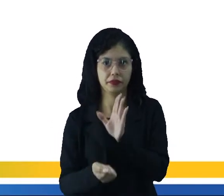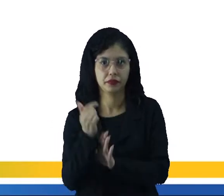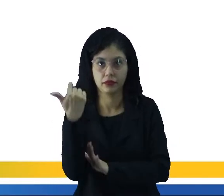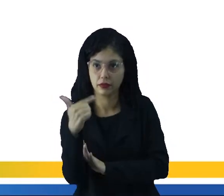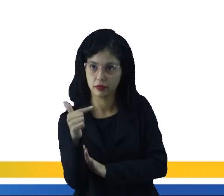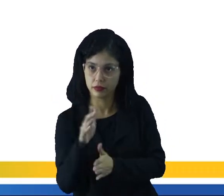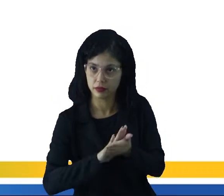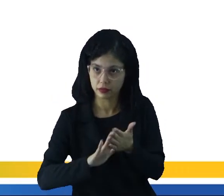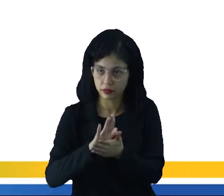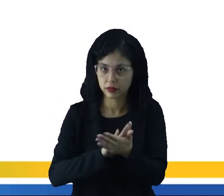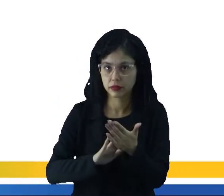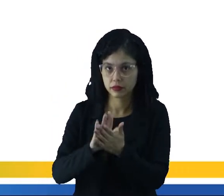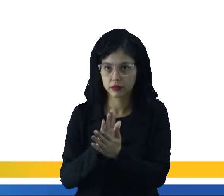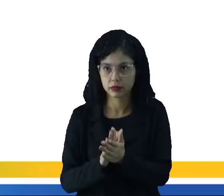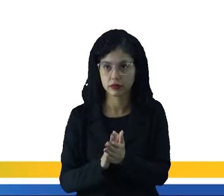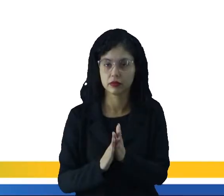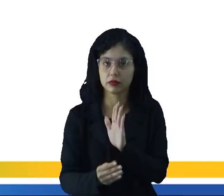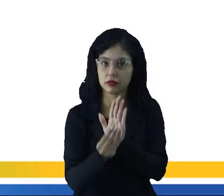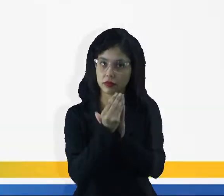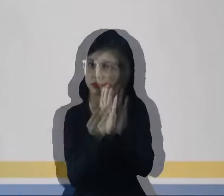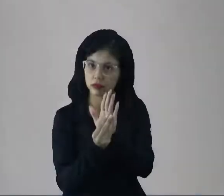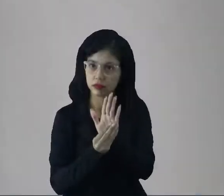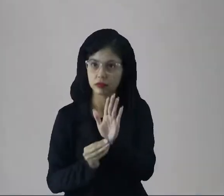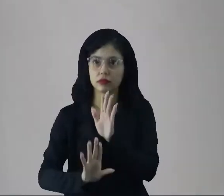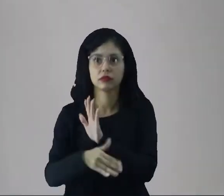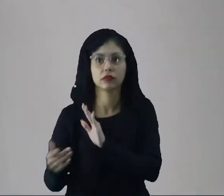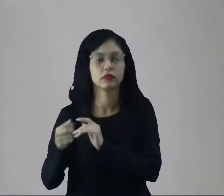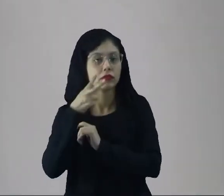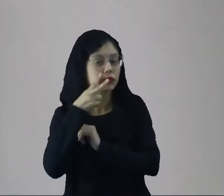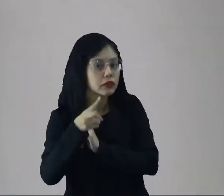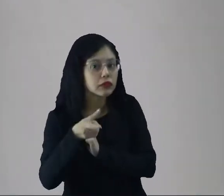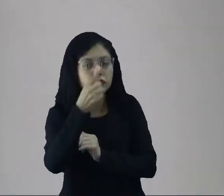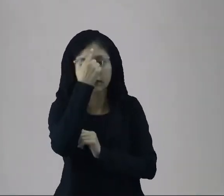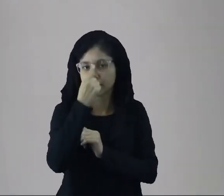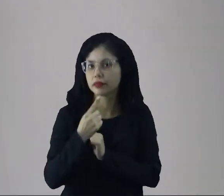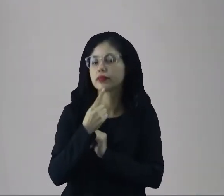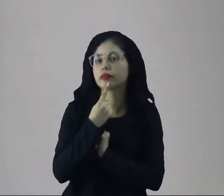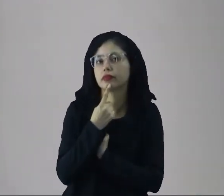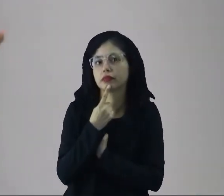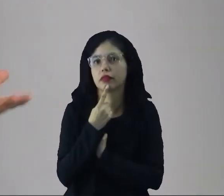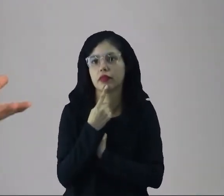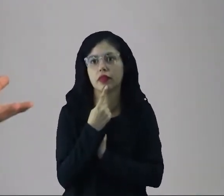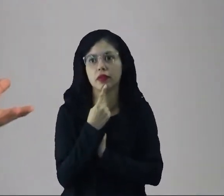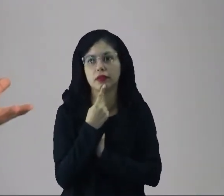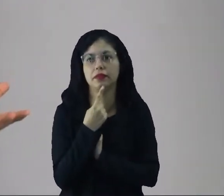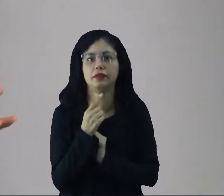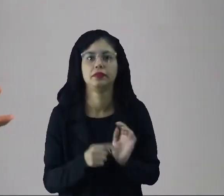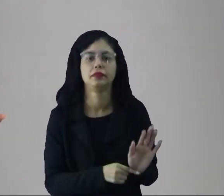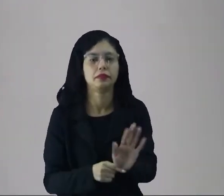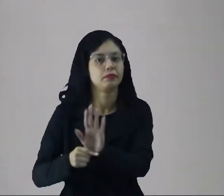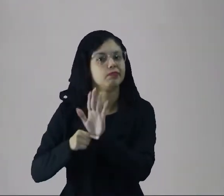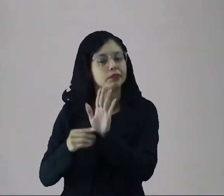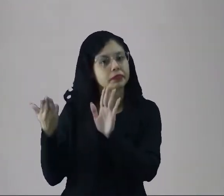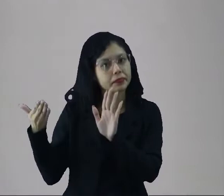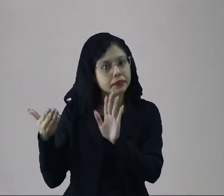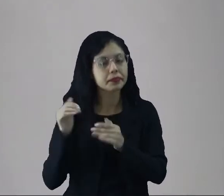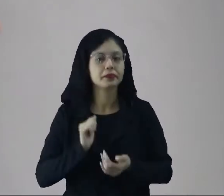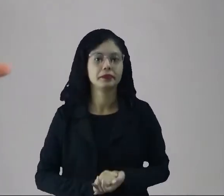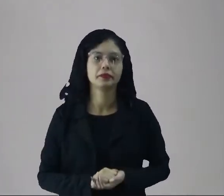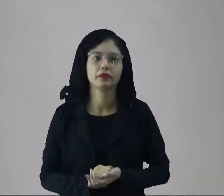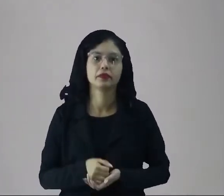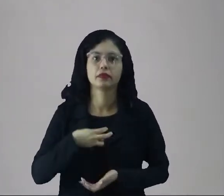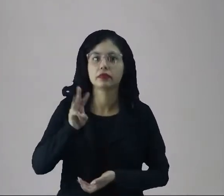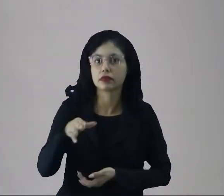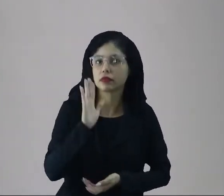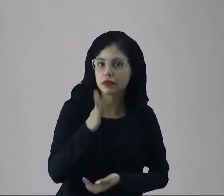escala e sem os procedimentos padrões. Quando você olha essa imagem que foi passada agora,